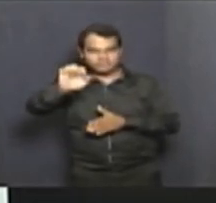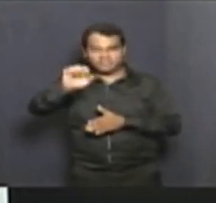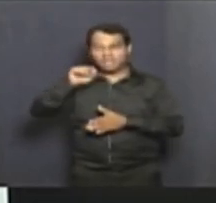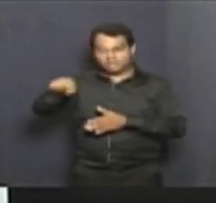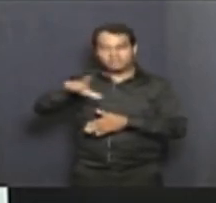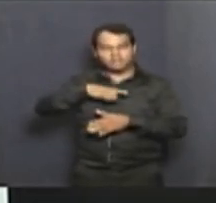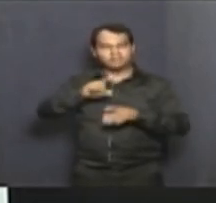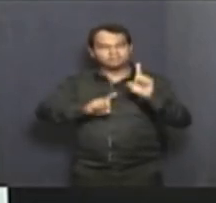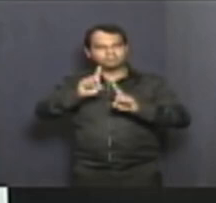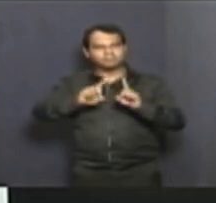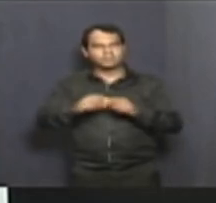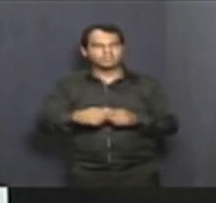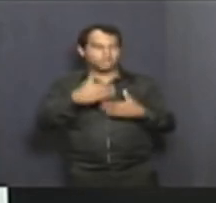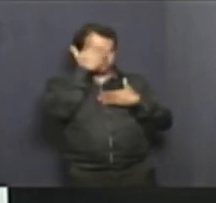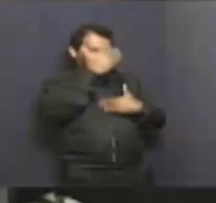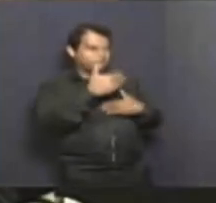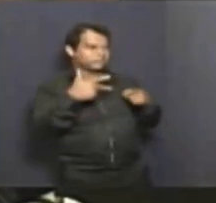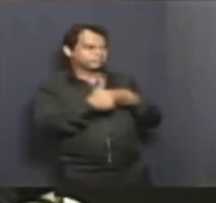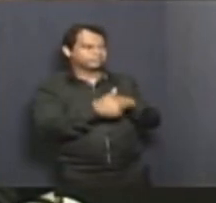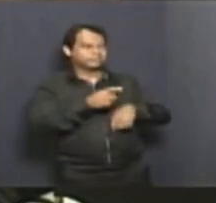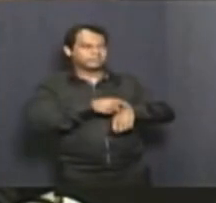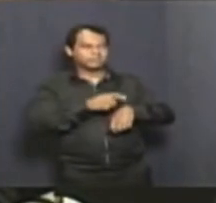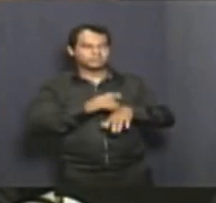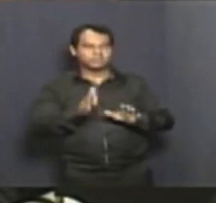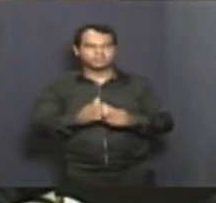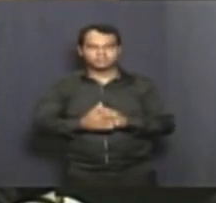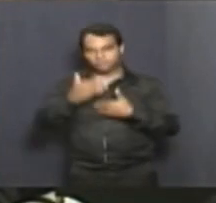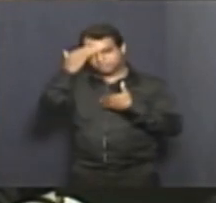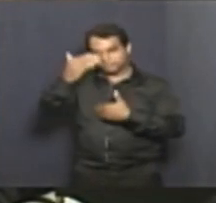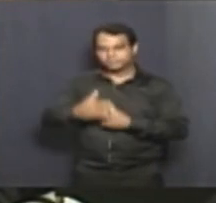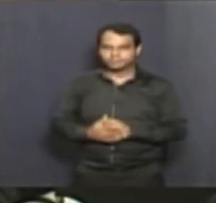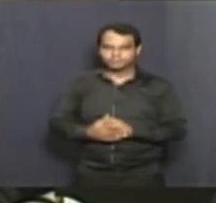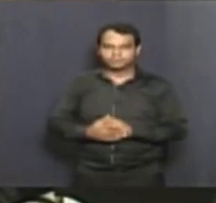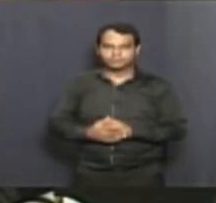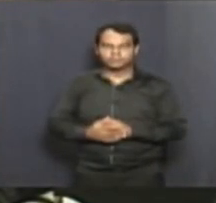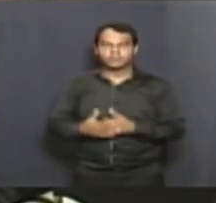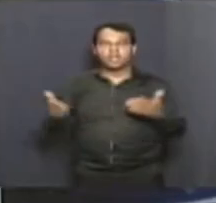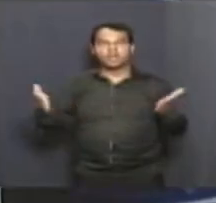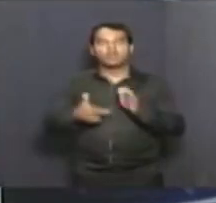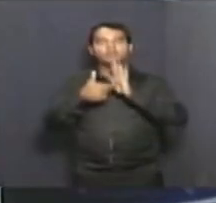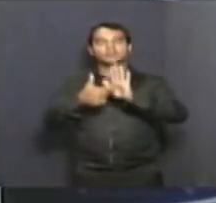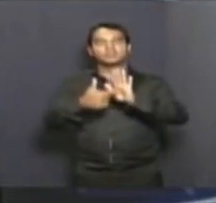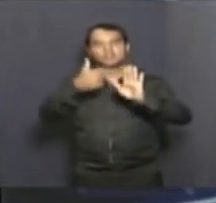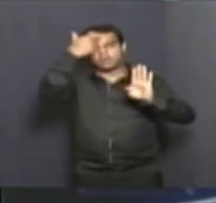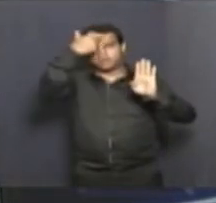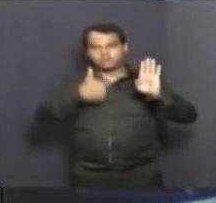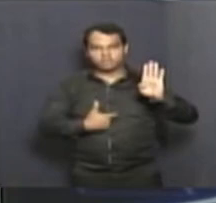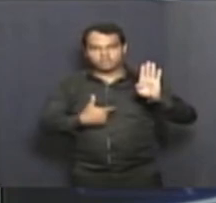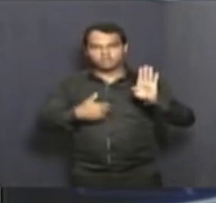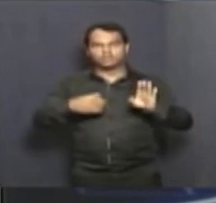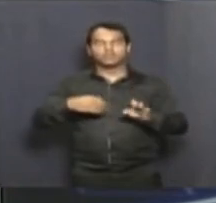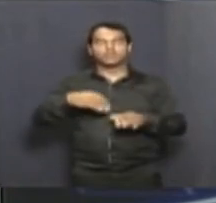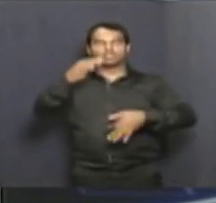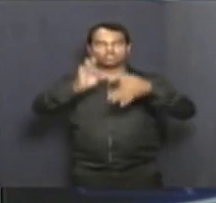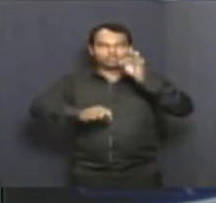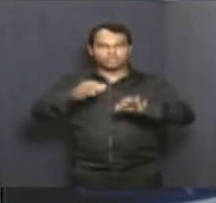entanto obrigado obrigado e se apresenta agora é o candidato o juiz odilon só explicando